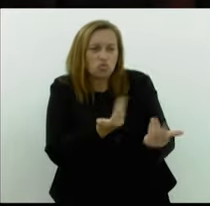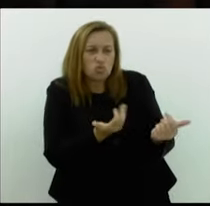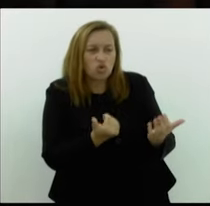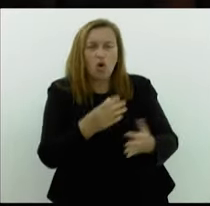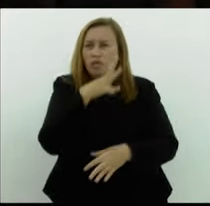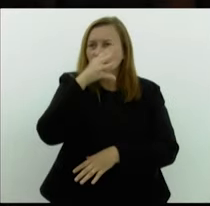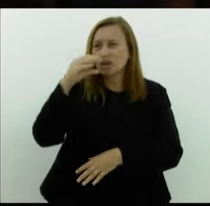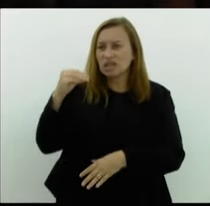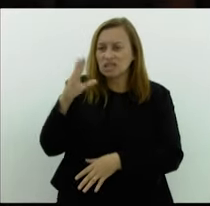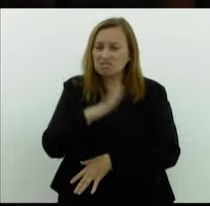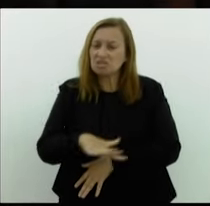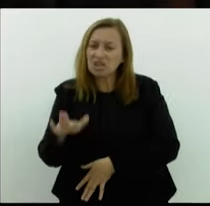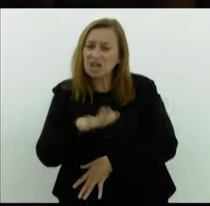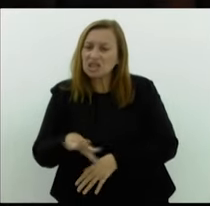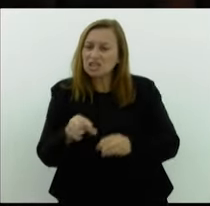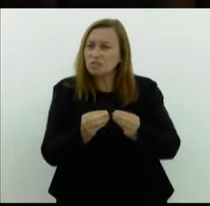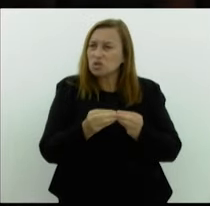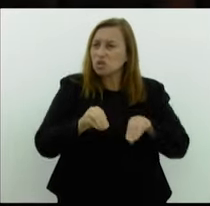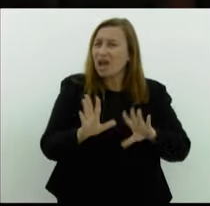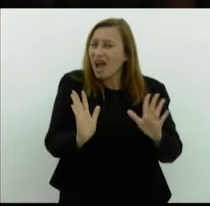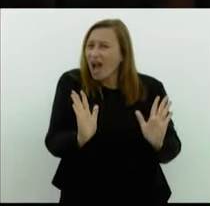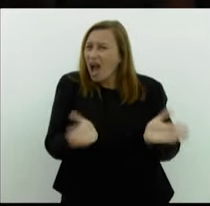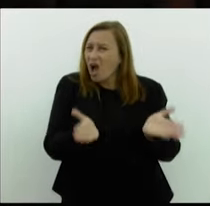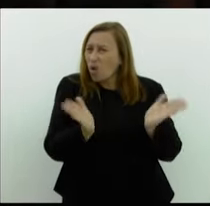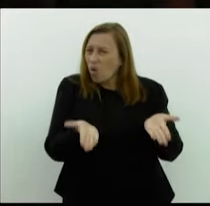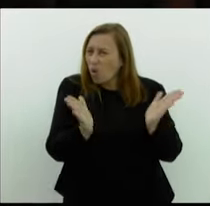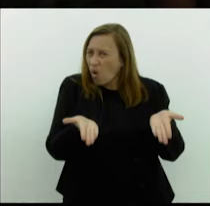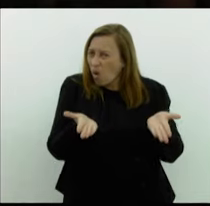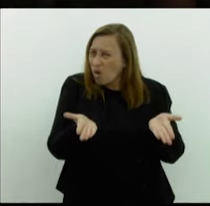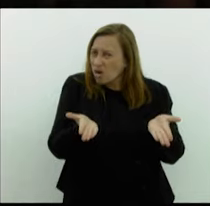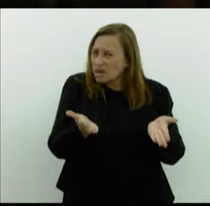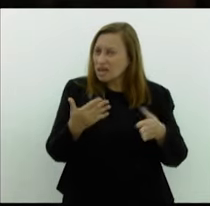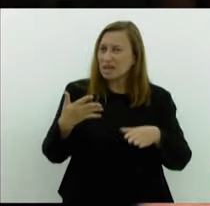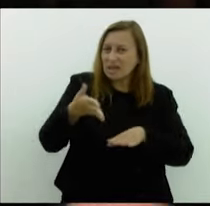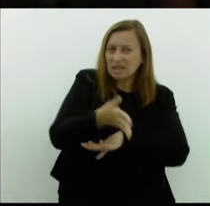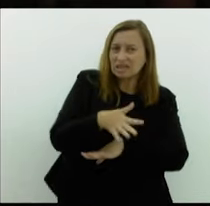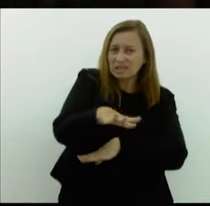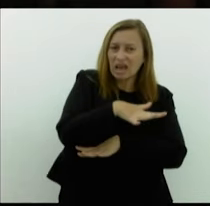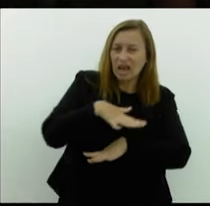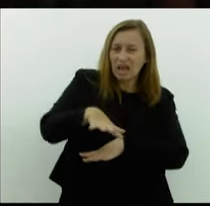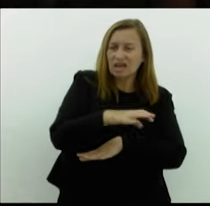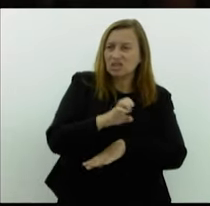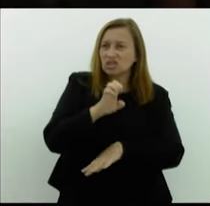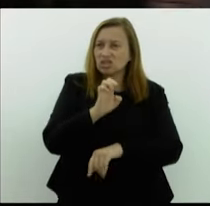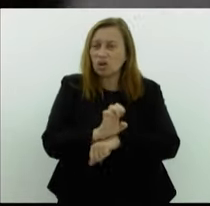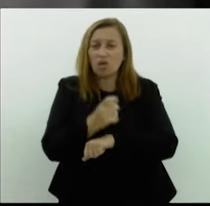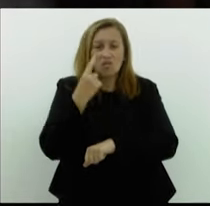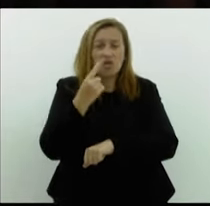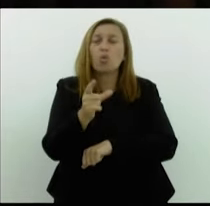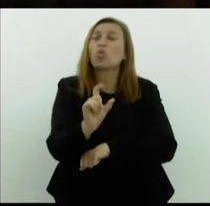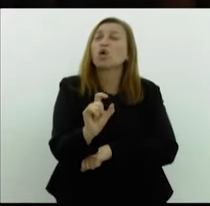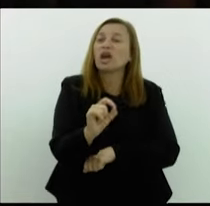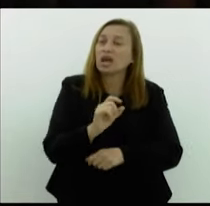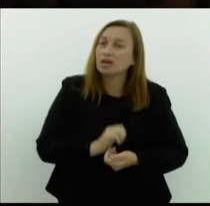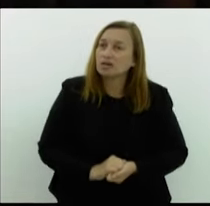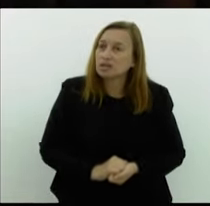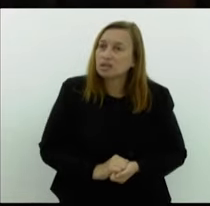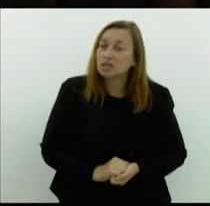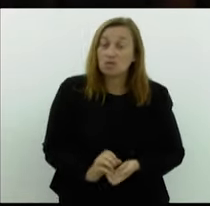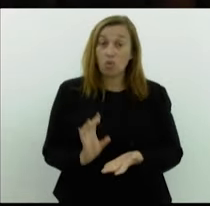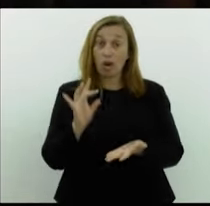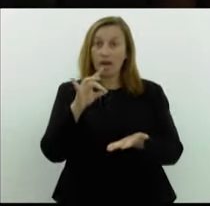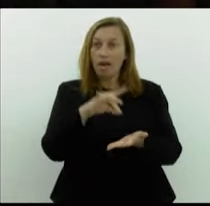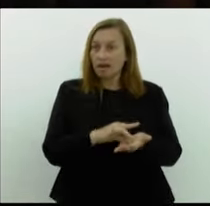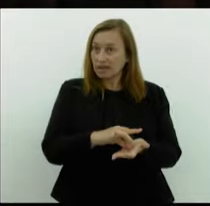das nossas crianças, eles agora entram na rede estadual e se deparam com o quê? Se deparam com a